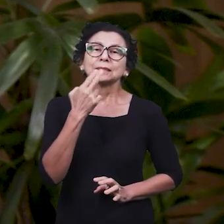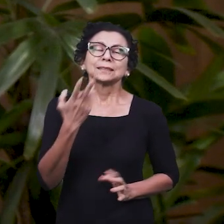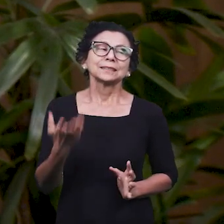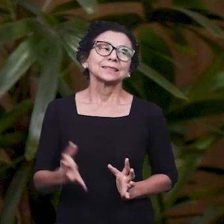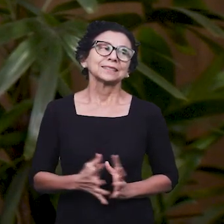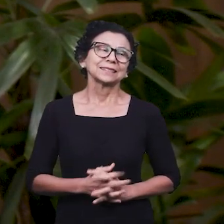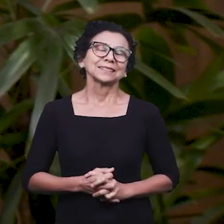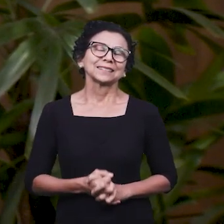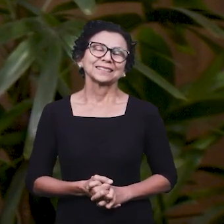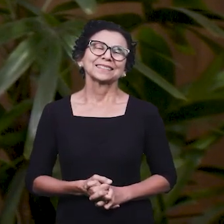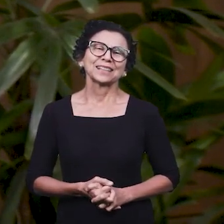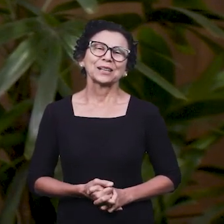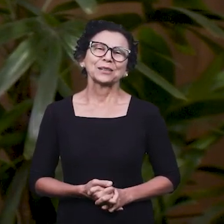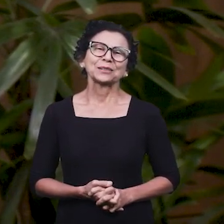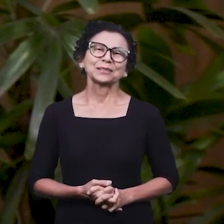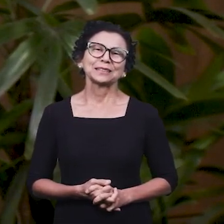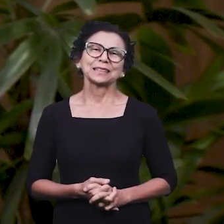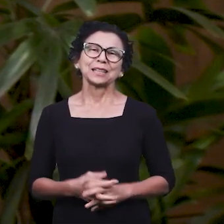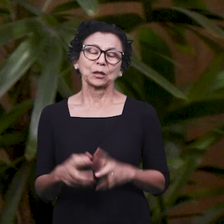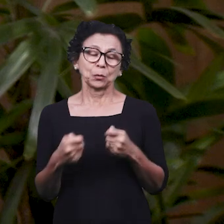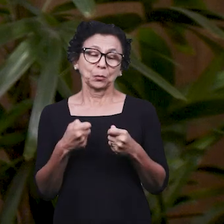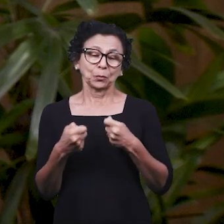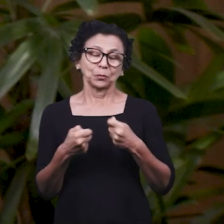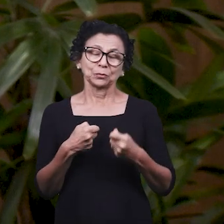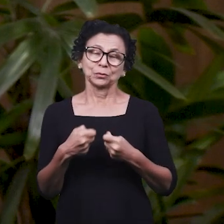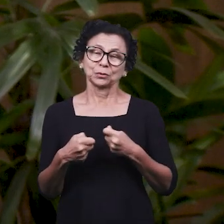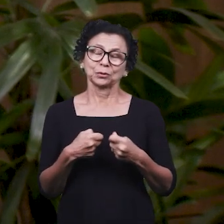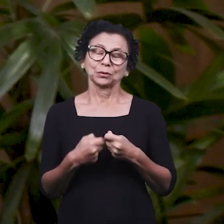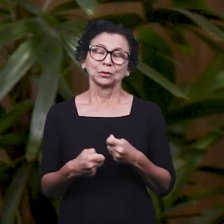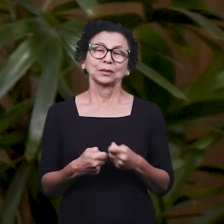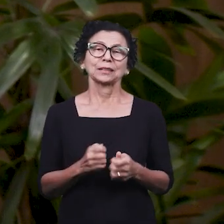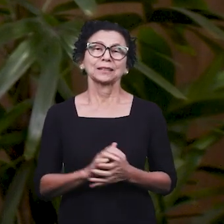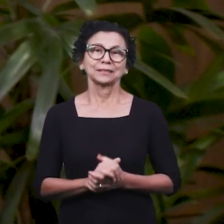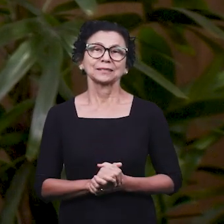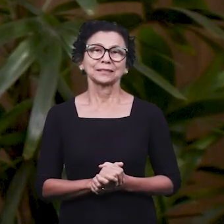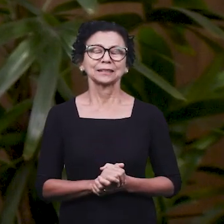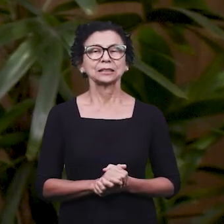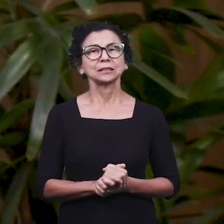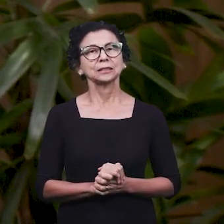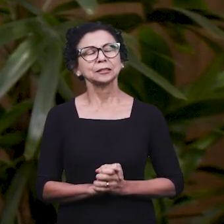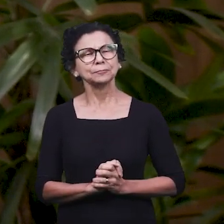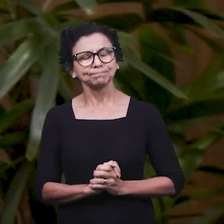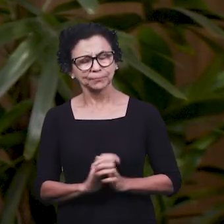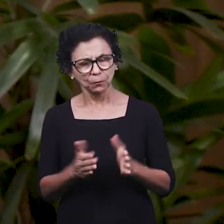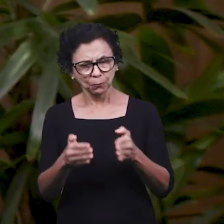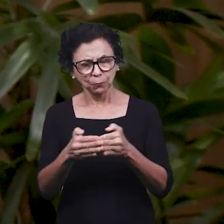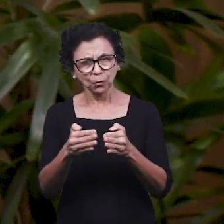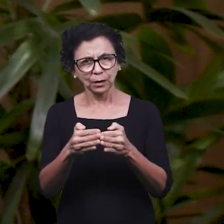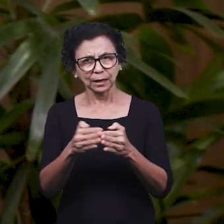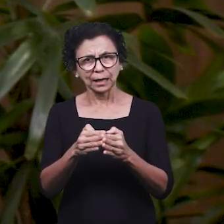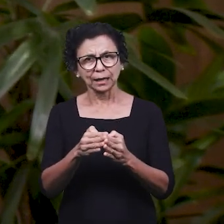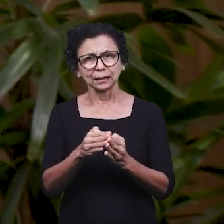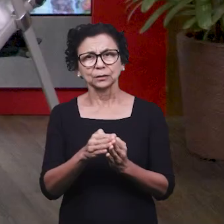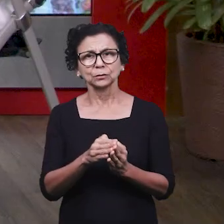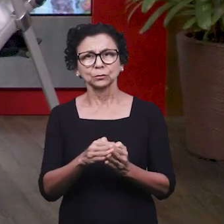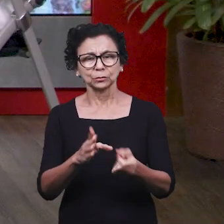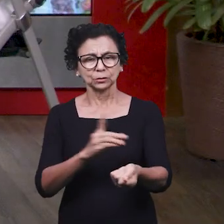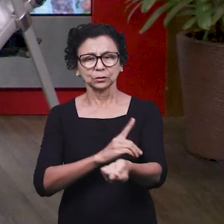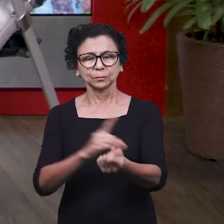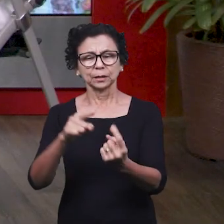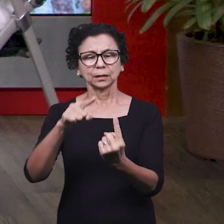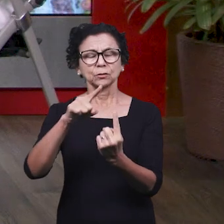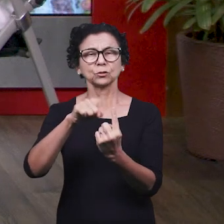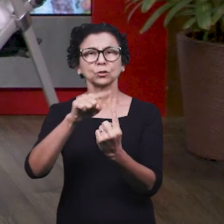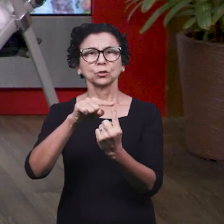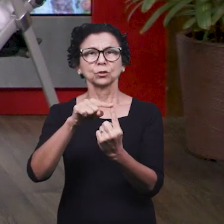fator essencial para o controle dessa doença, pode contribuir, né, e focar no diabetes tipo 2. Tá